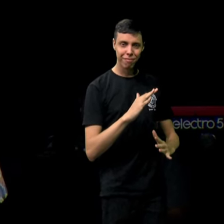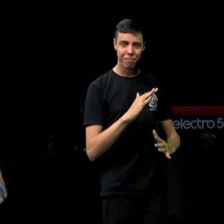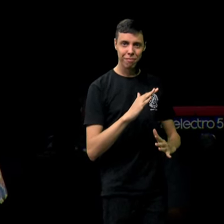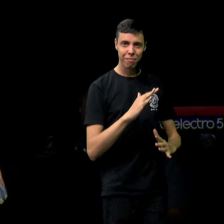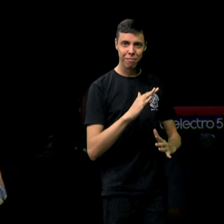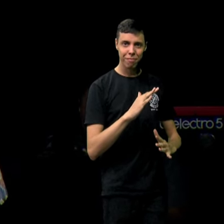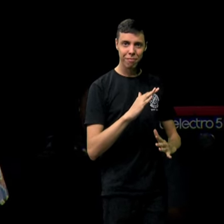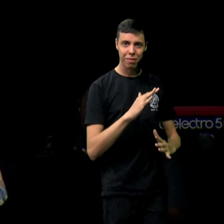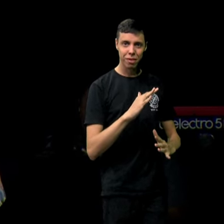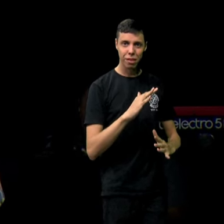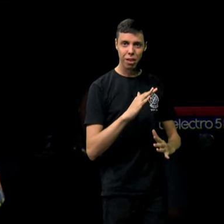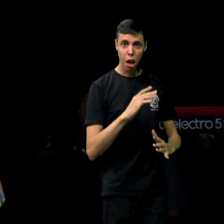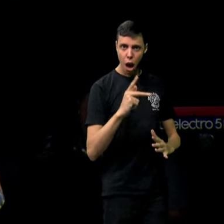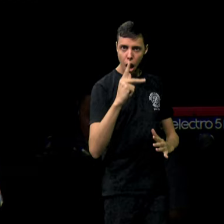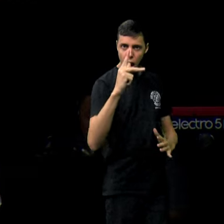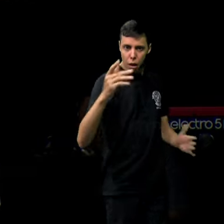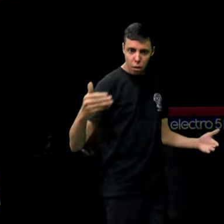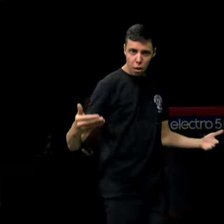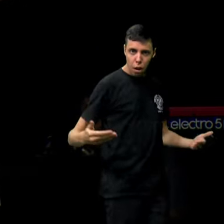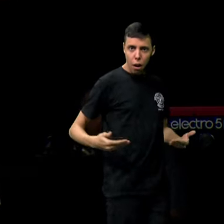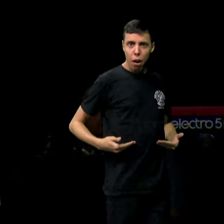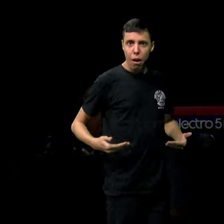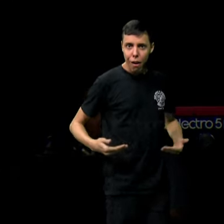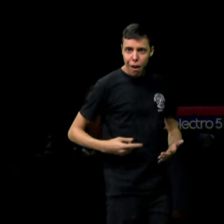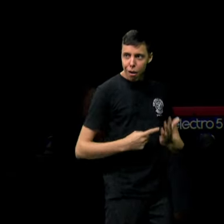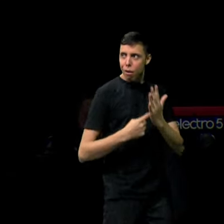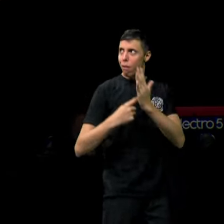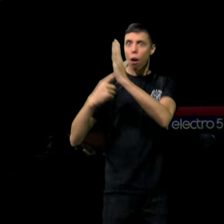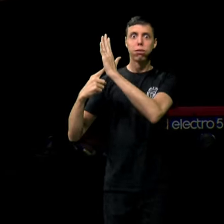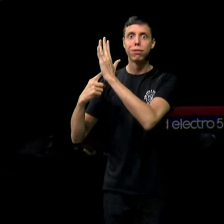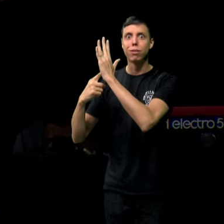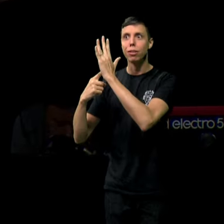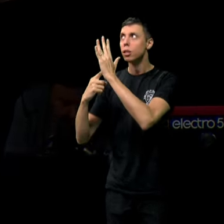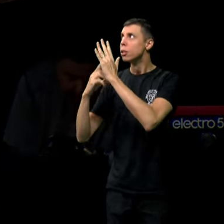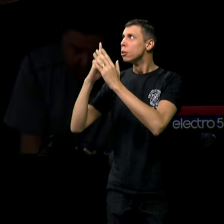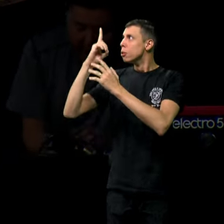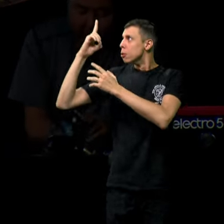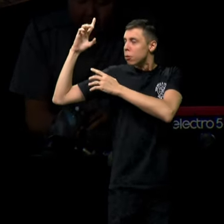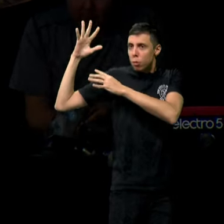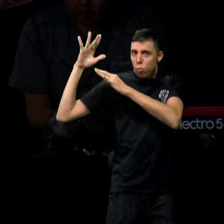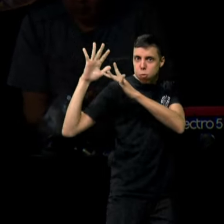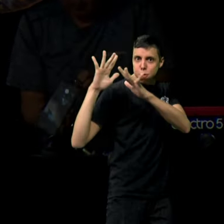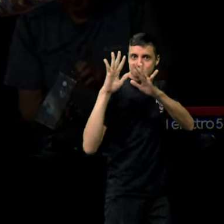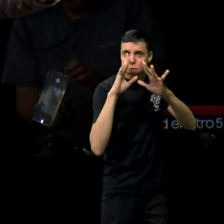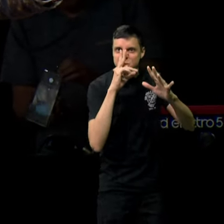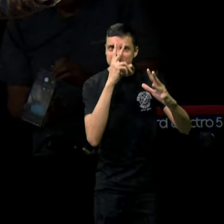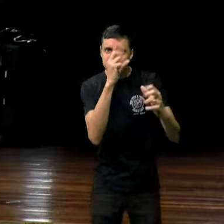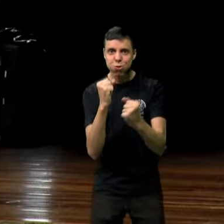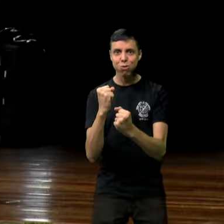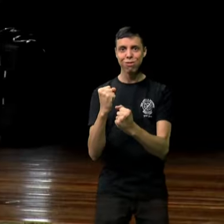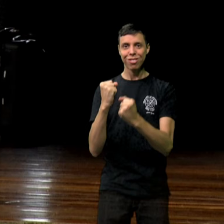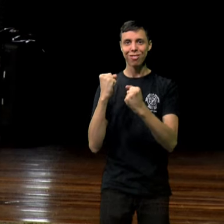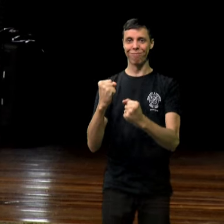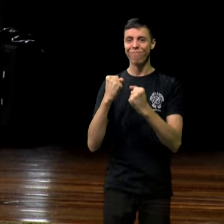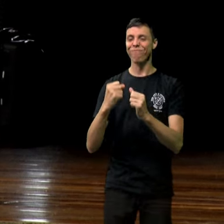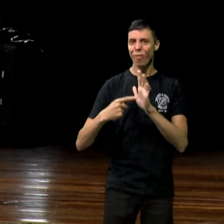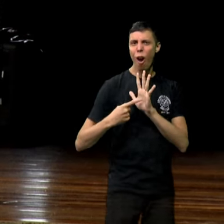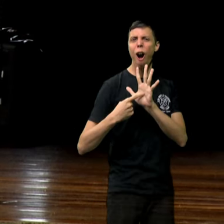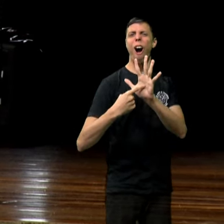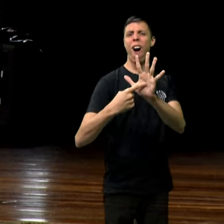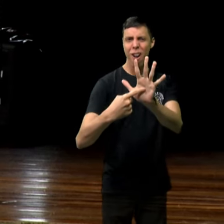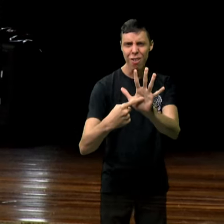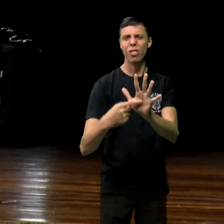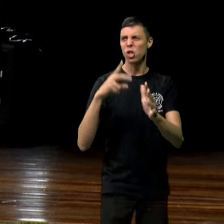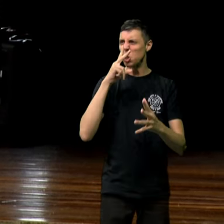Mostre-me sua fome nesta tarde e você verá o poder de Deus. Você verá a manifestação